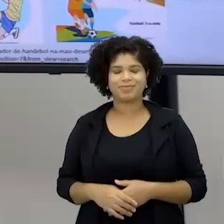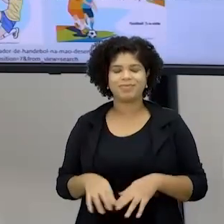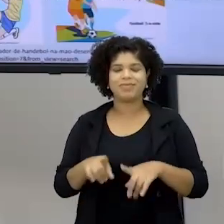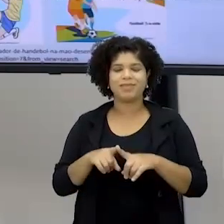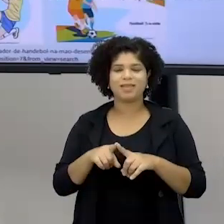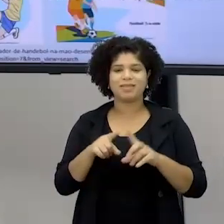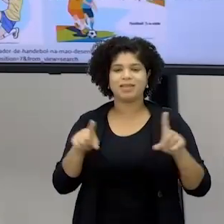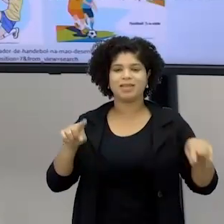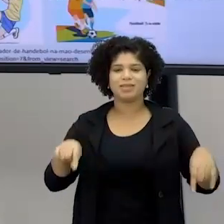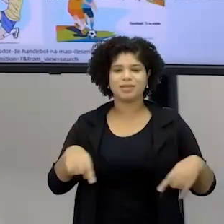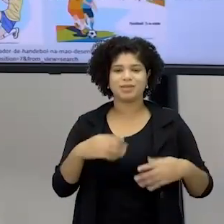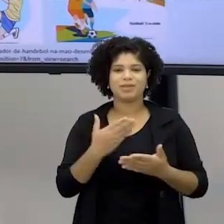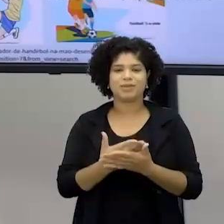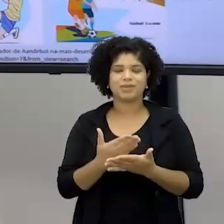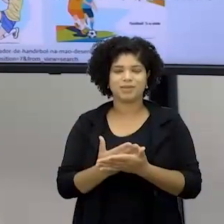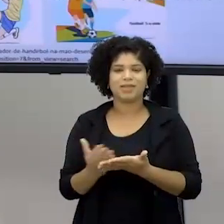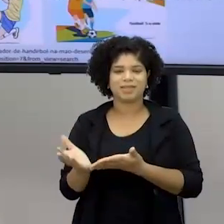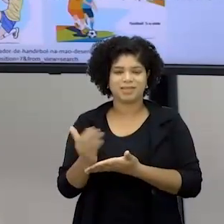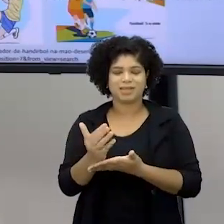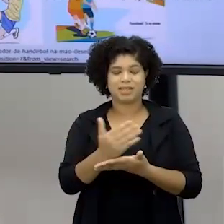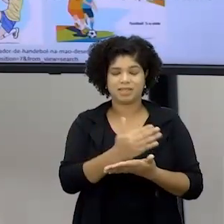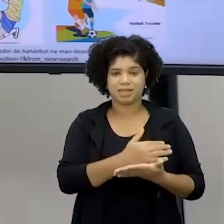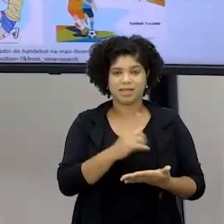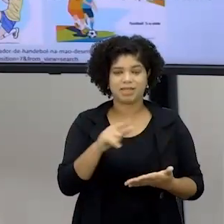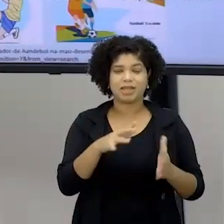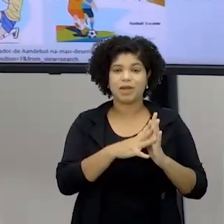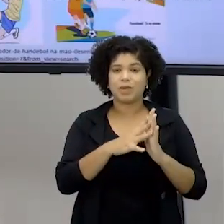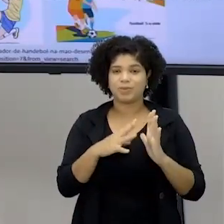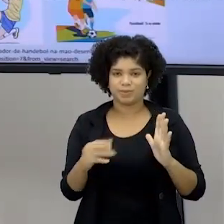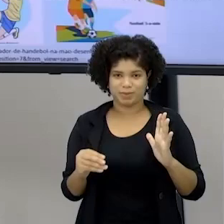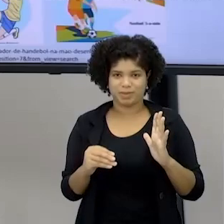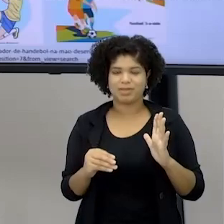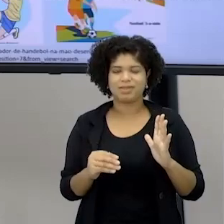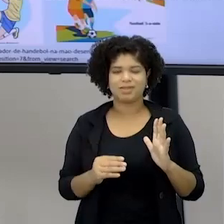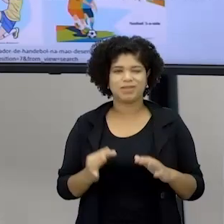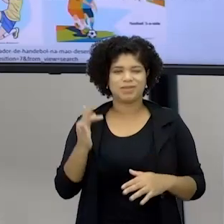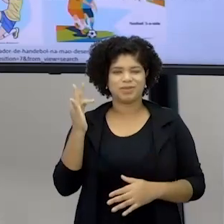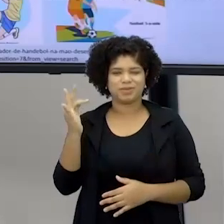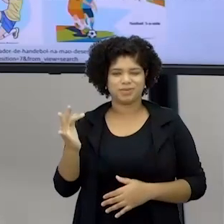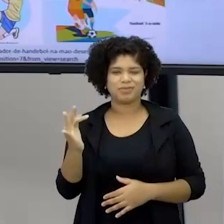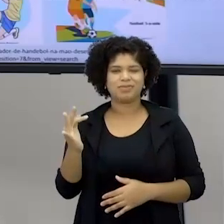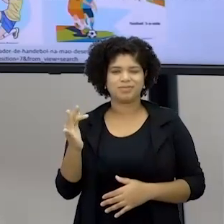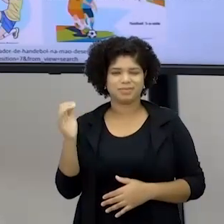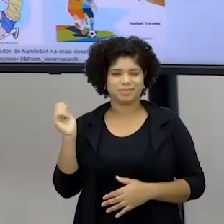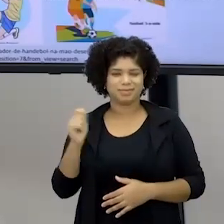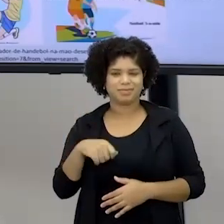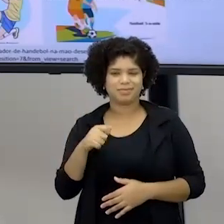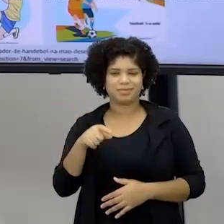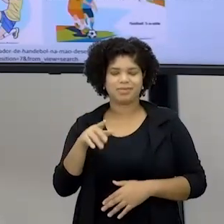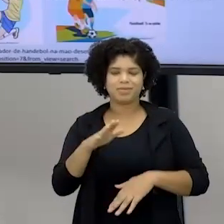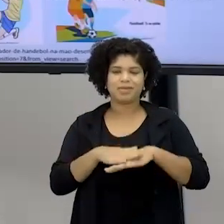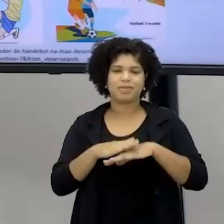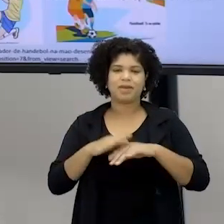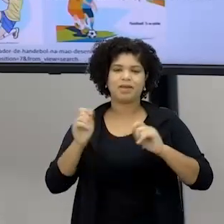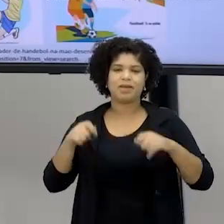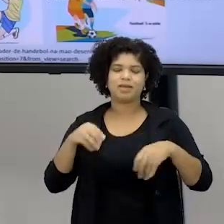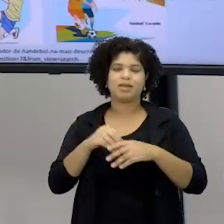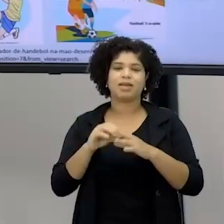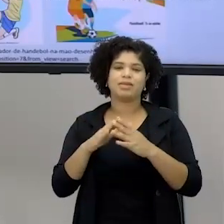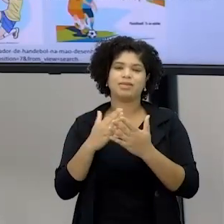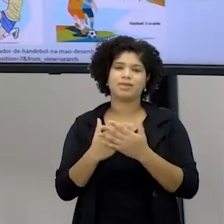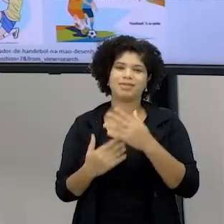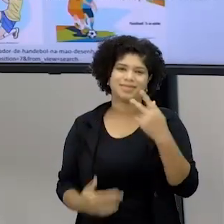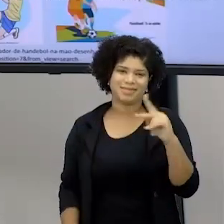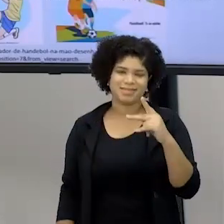sala um levantamento de modalidades esportivas que futuramente vocês poderão praticar na escola de